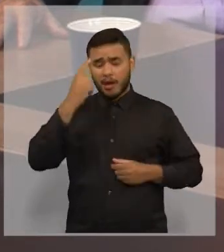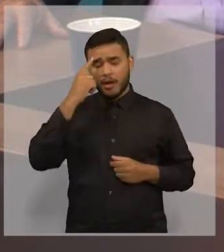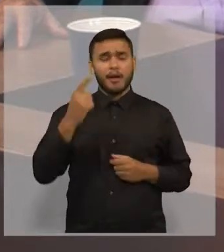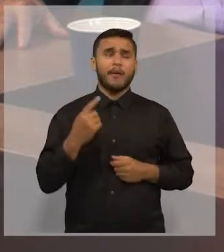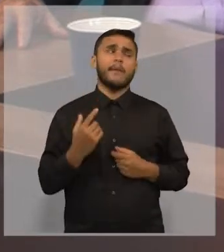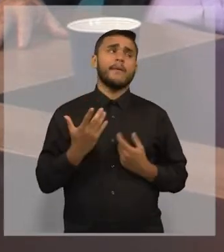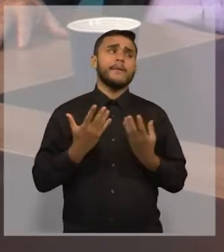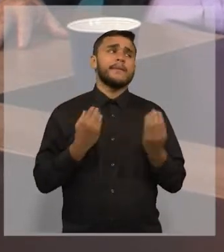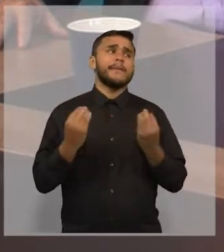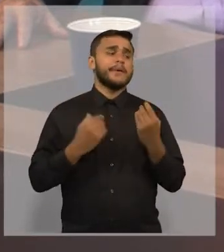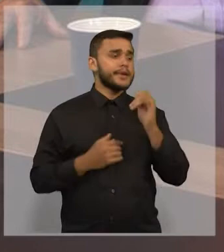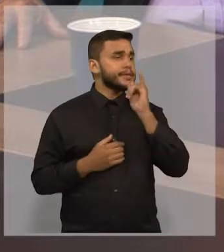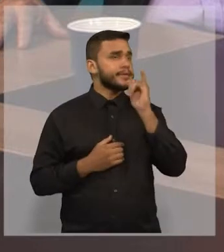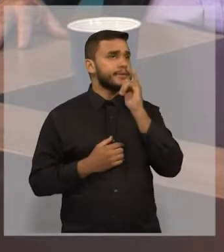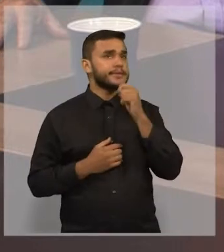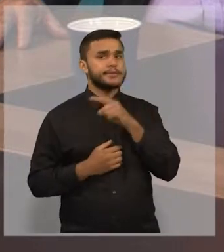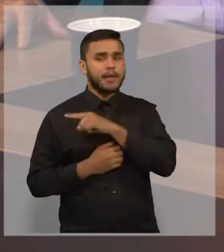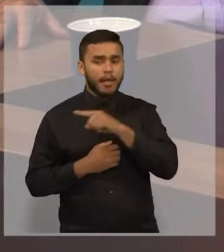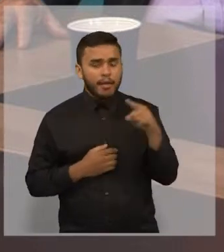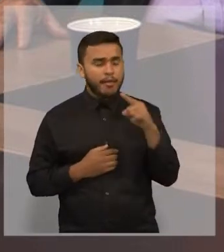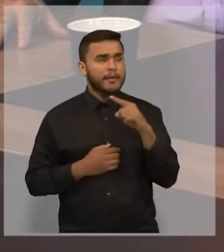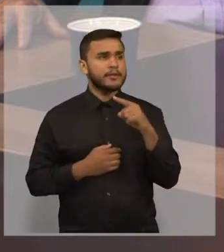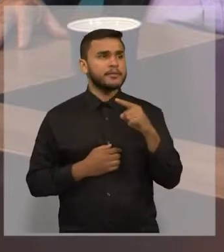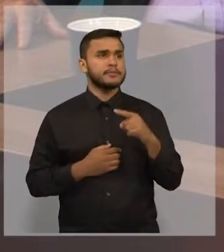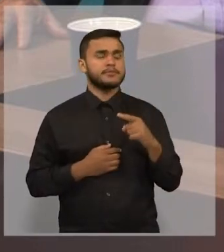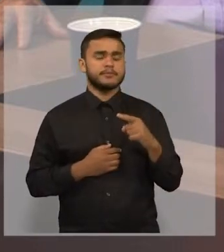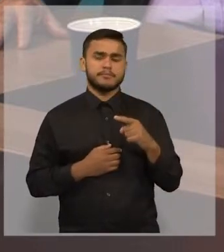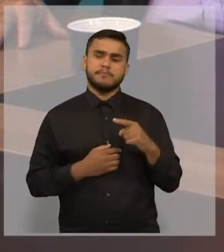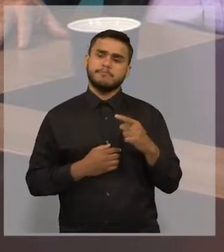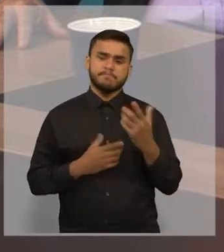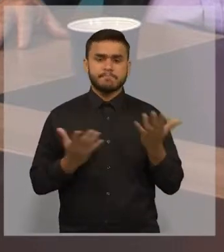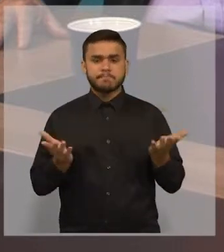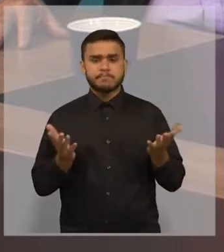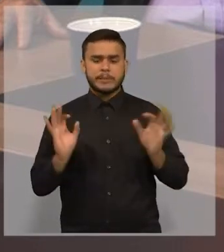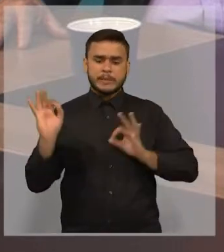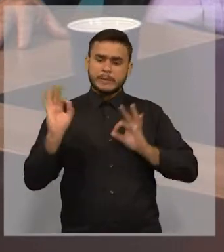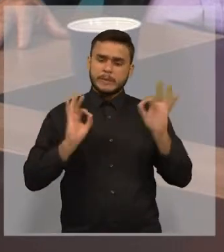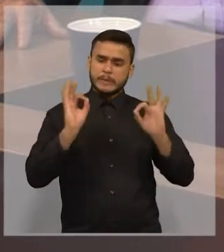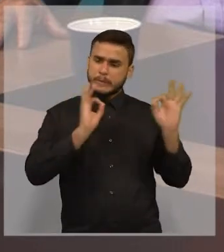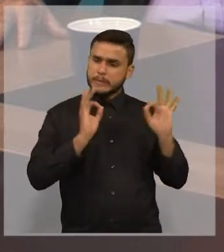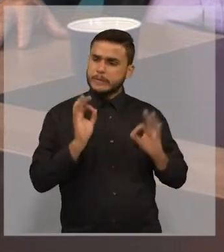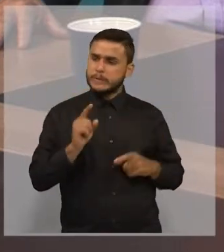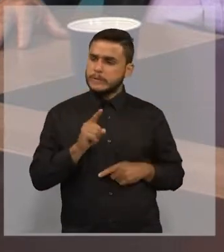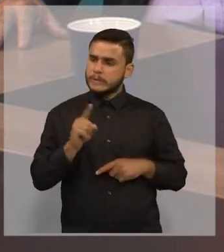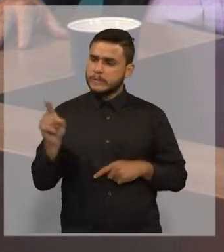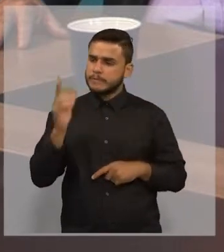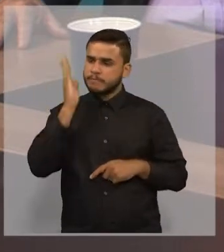um problema. Não só a forma como eles